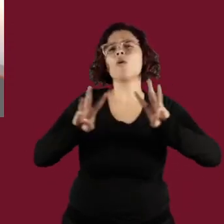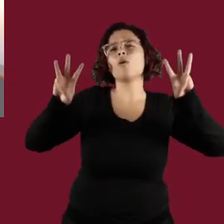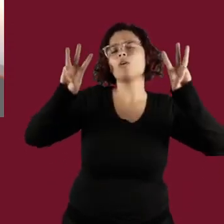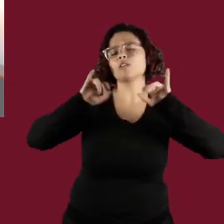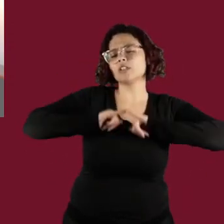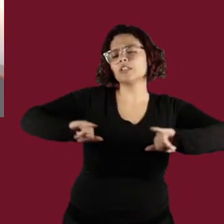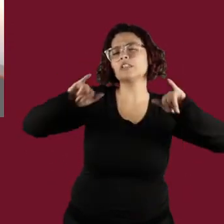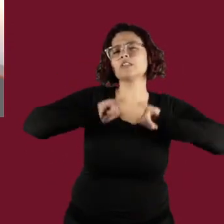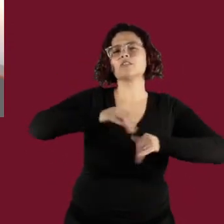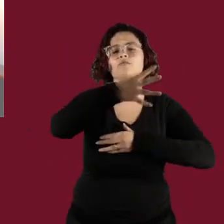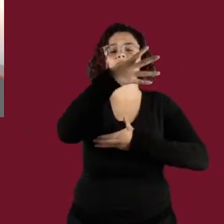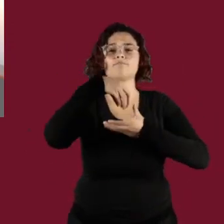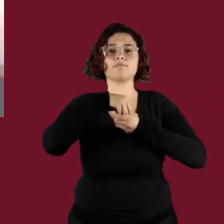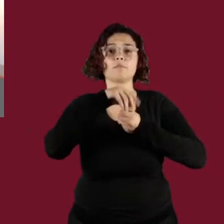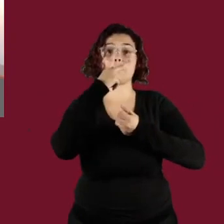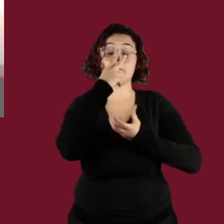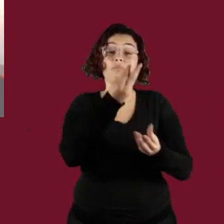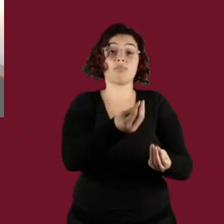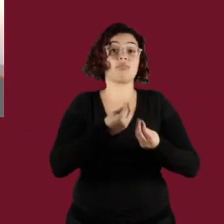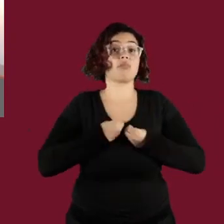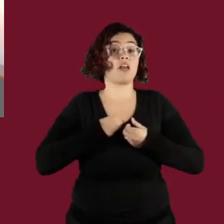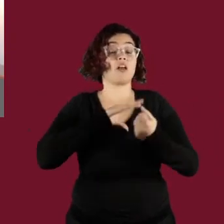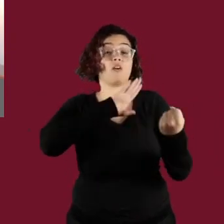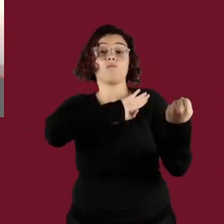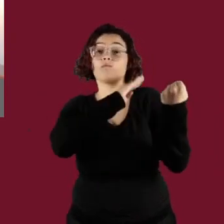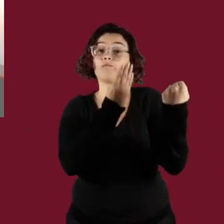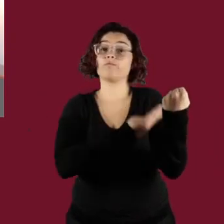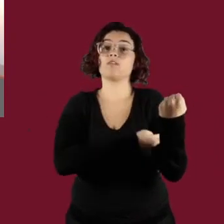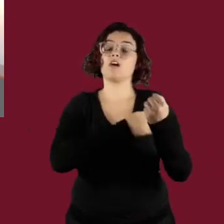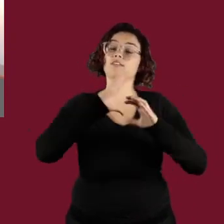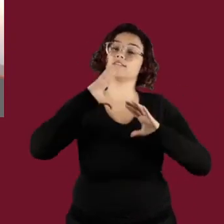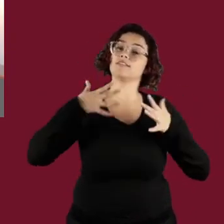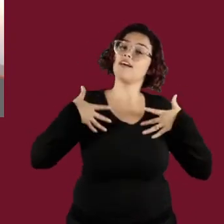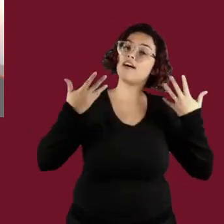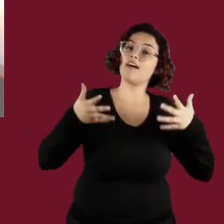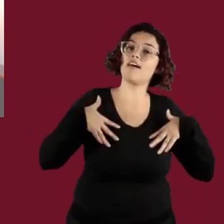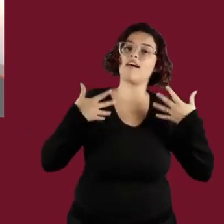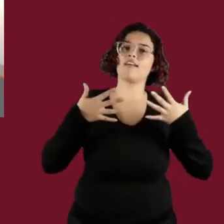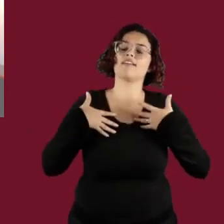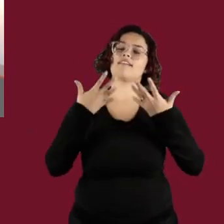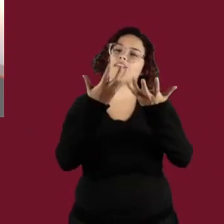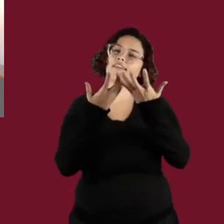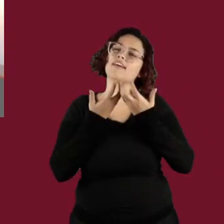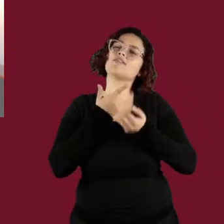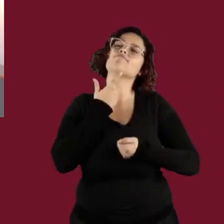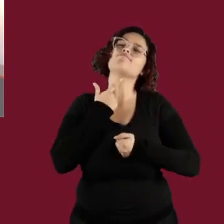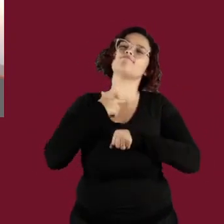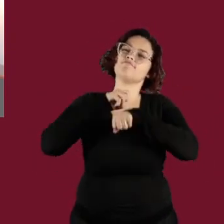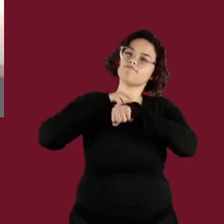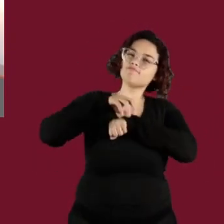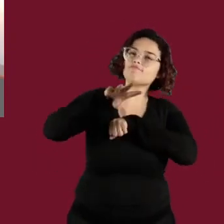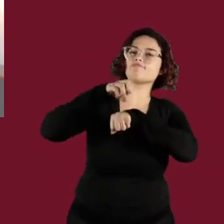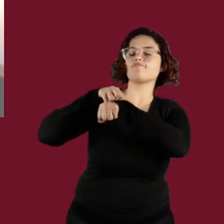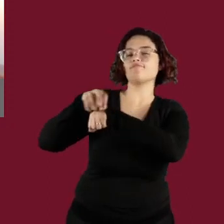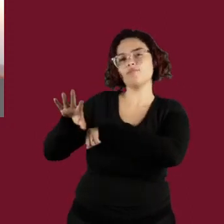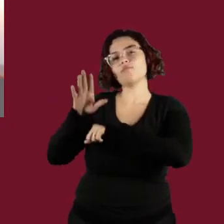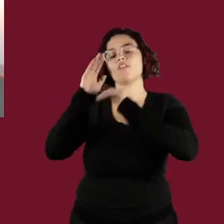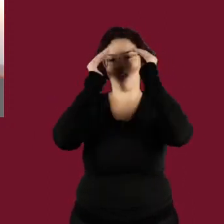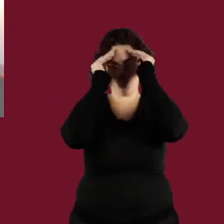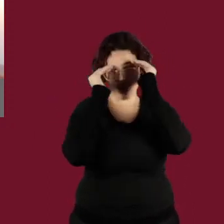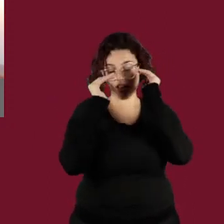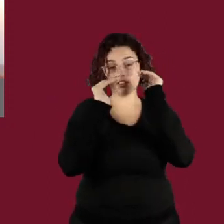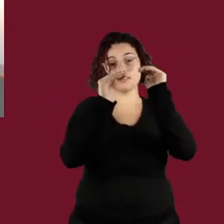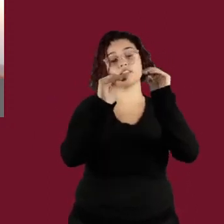força, é um motivo de alegria e também um motivo de compartilhar essa herança cultural. Nós respeitamos a variante